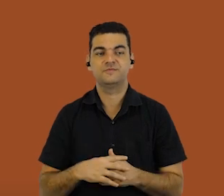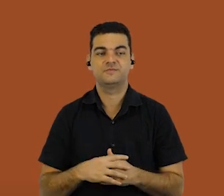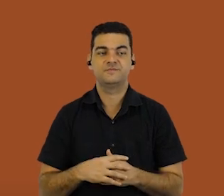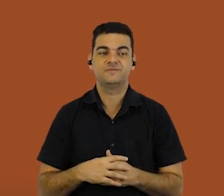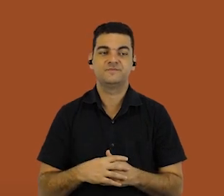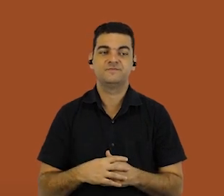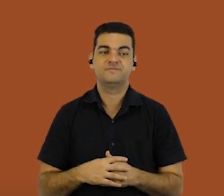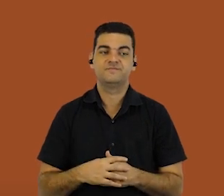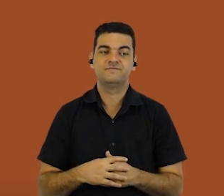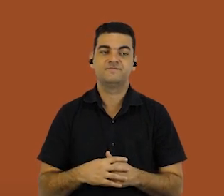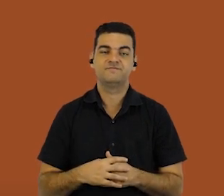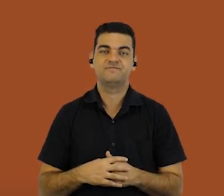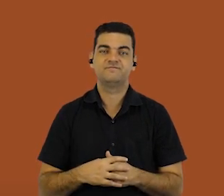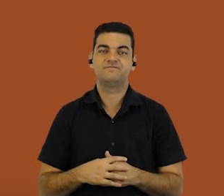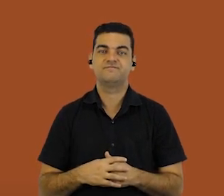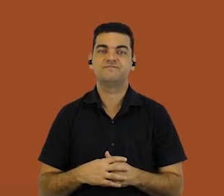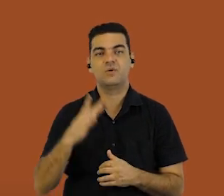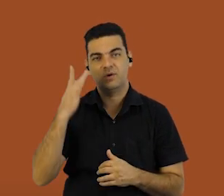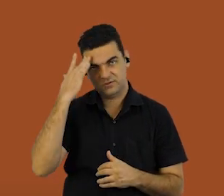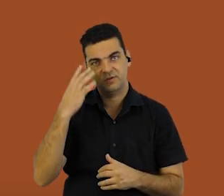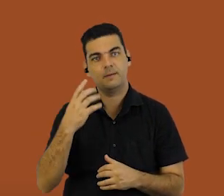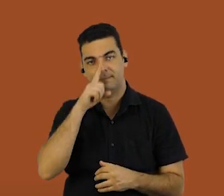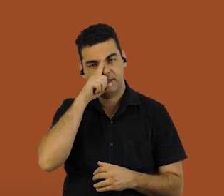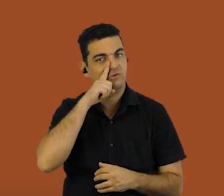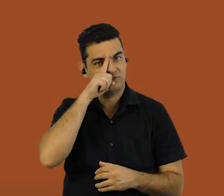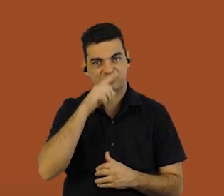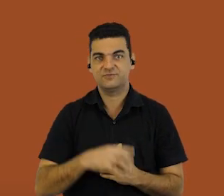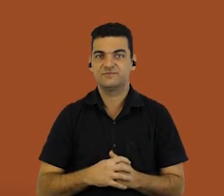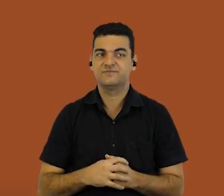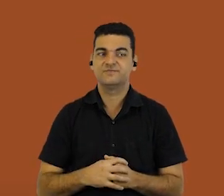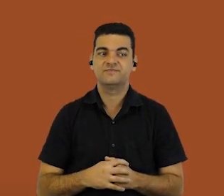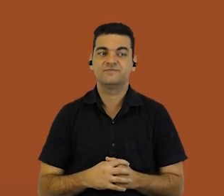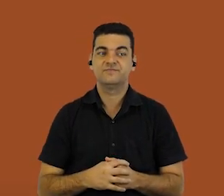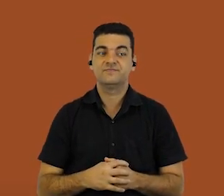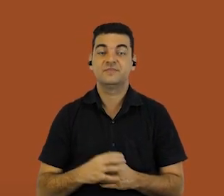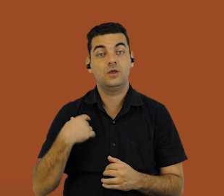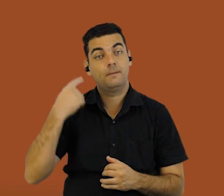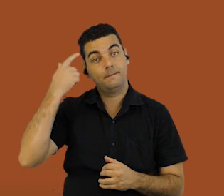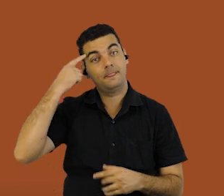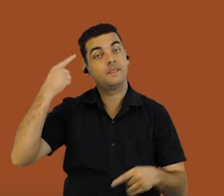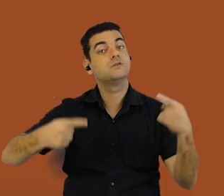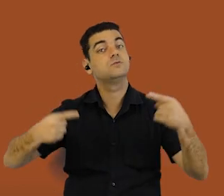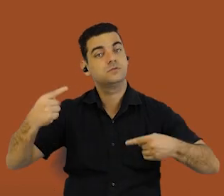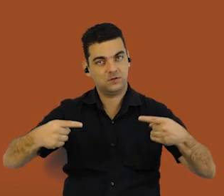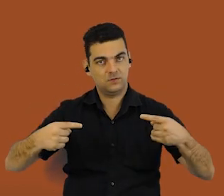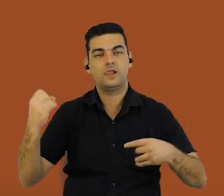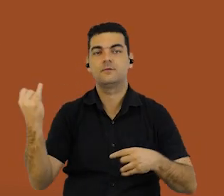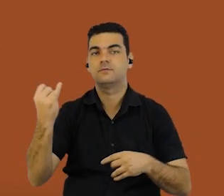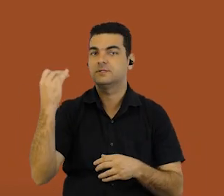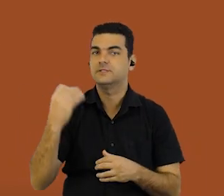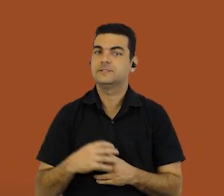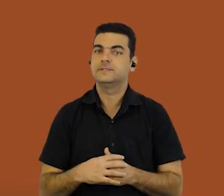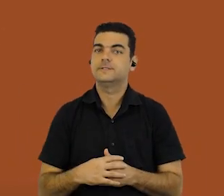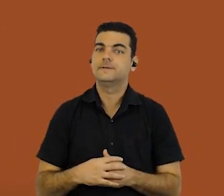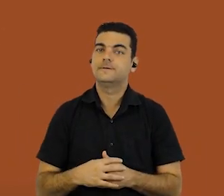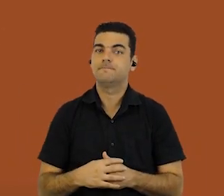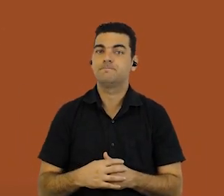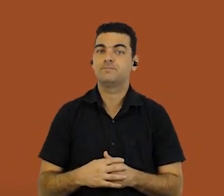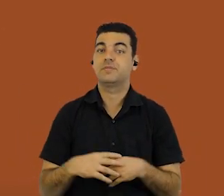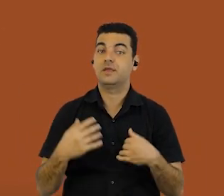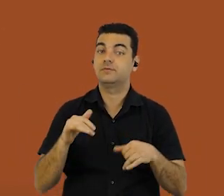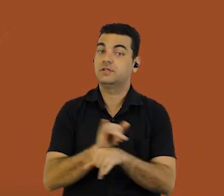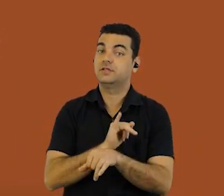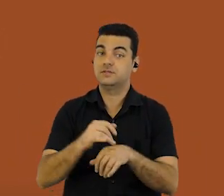formação. Então, isso eu acho que é bastante sério, e eu acho que essas discussões fazem com que a gente